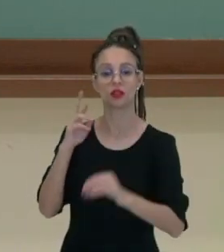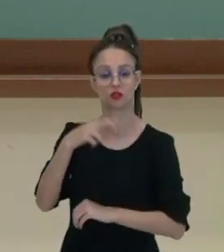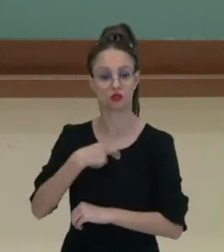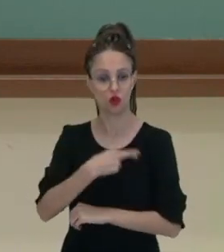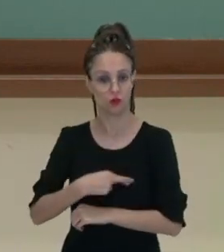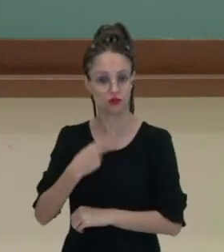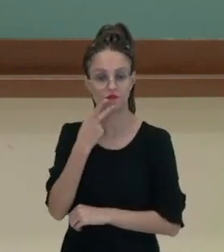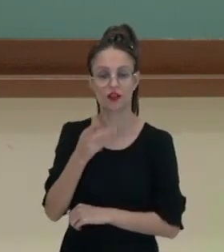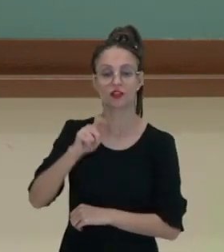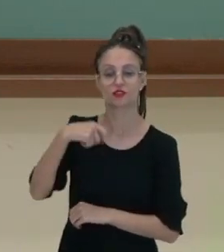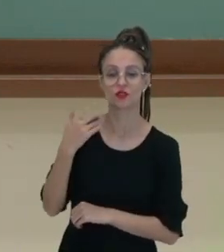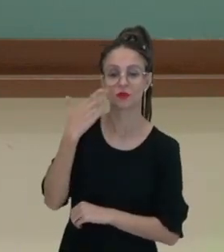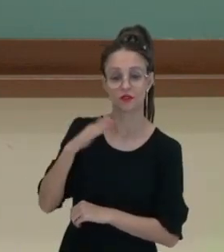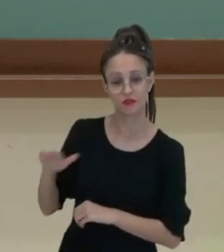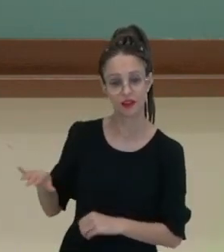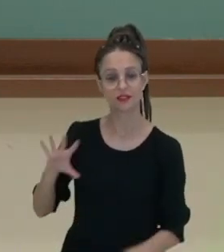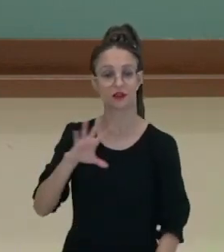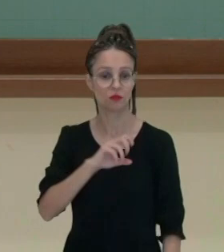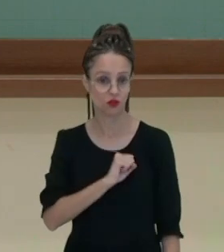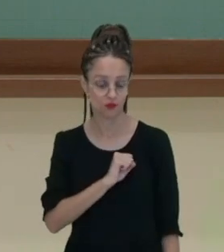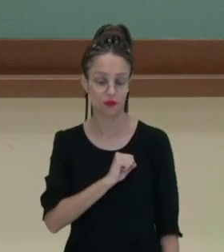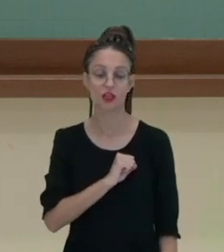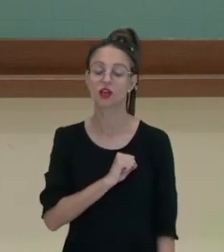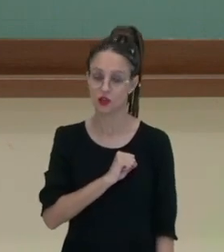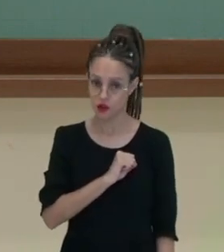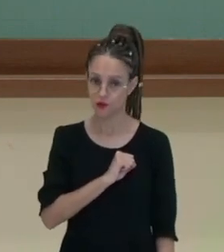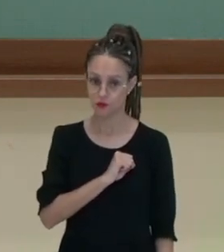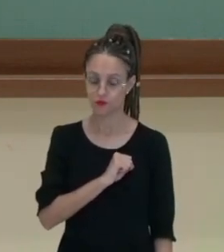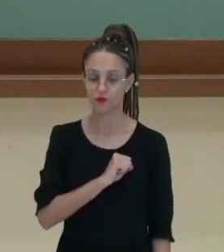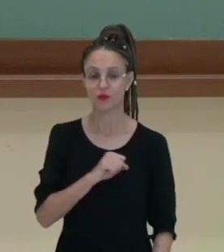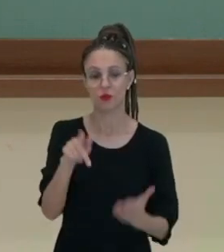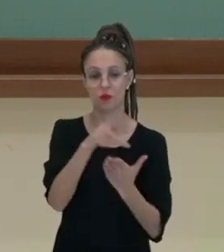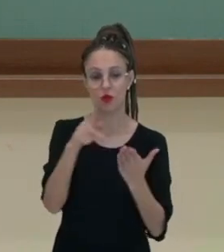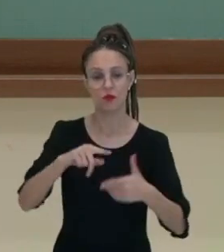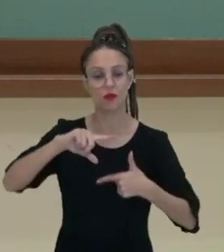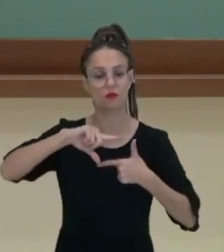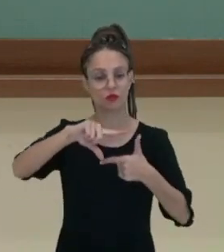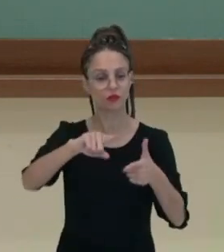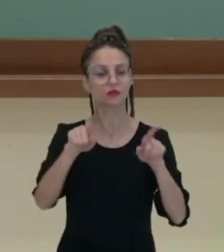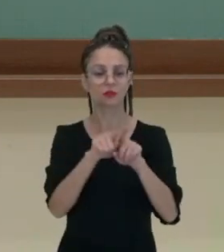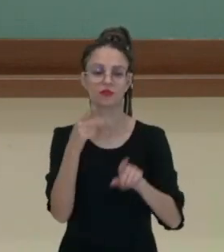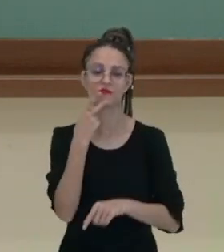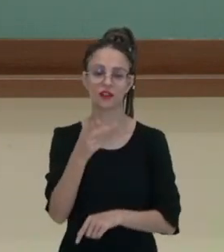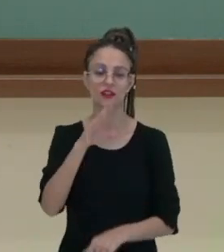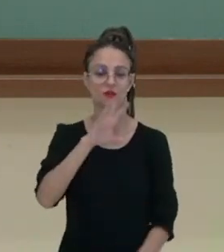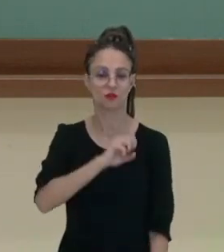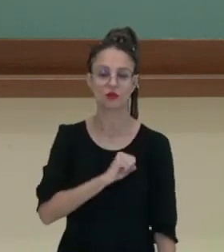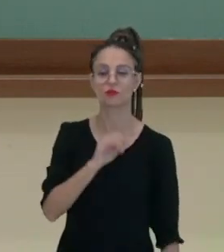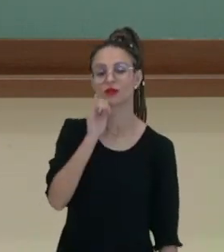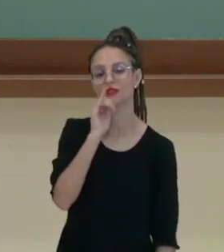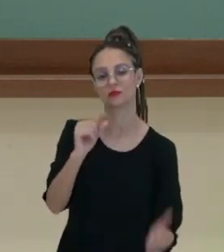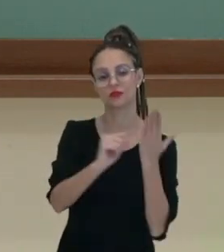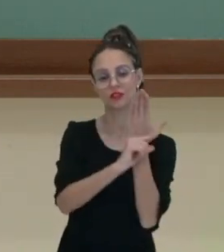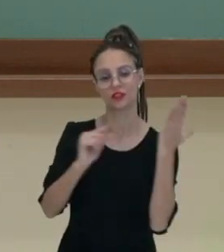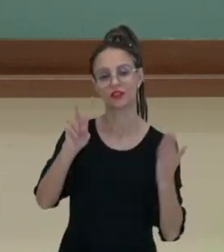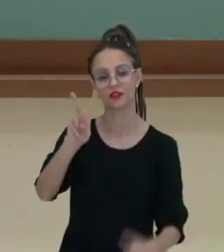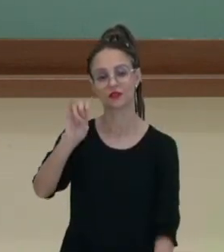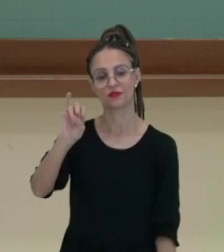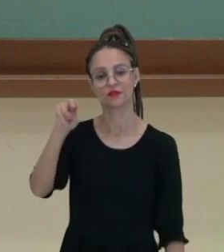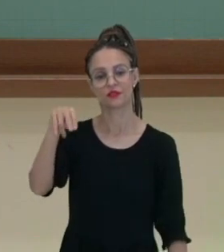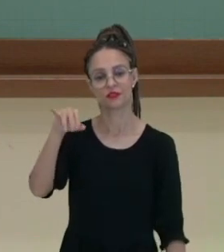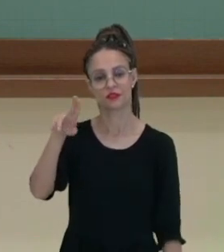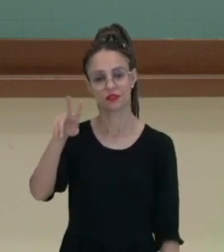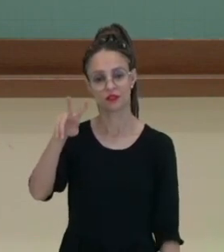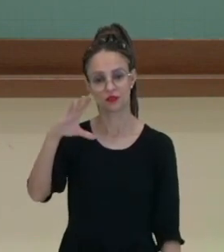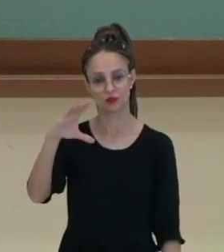de infância, de amor. Poemas modernistas também falam muito de amor, por exemplo, Vinícius de Moraes. Você pode